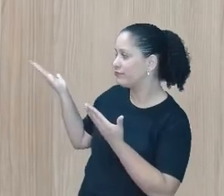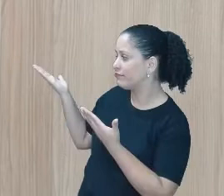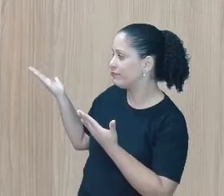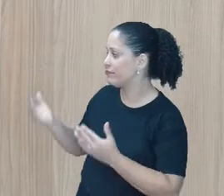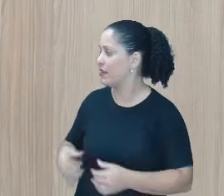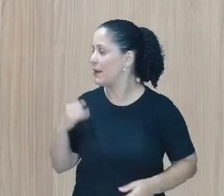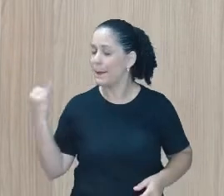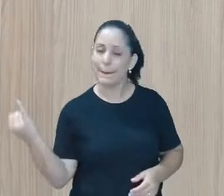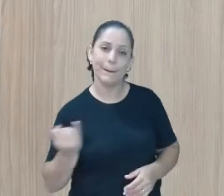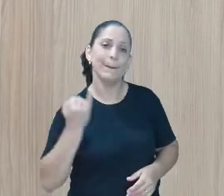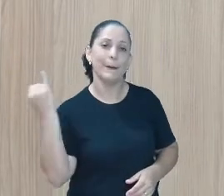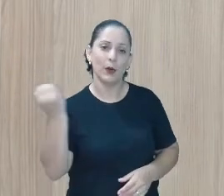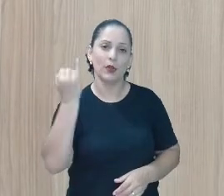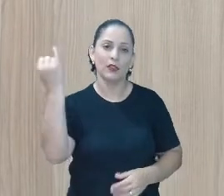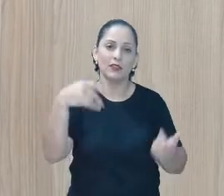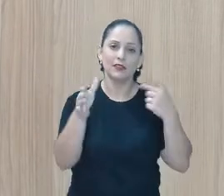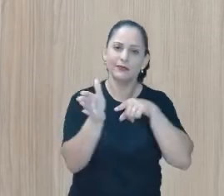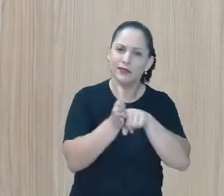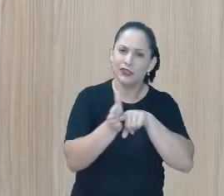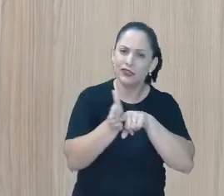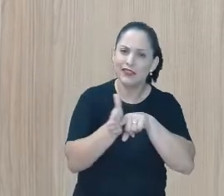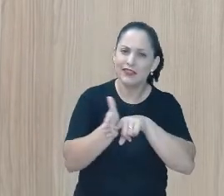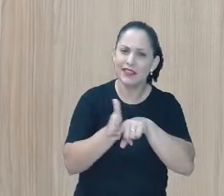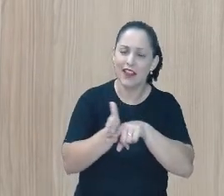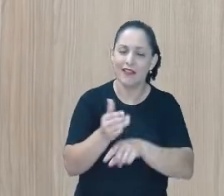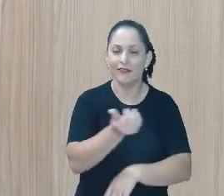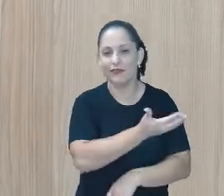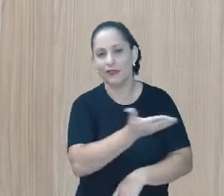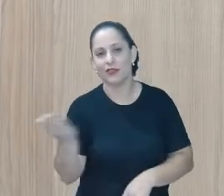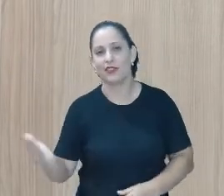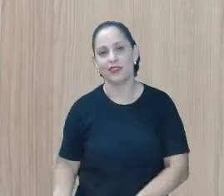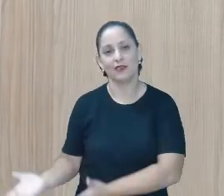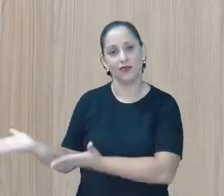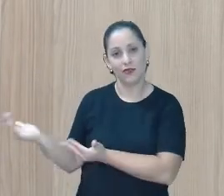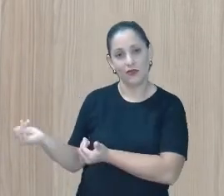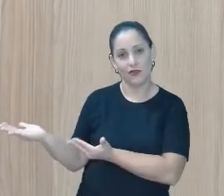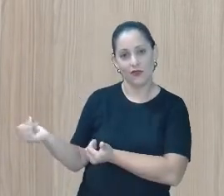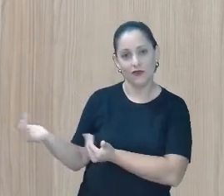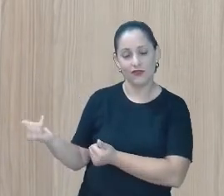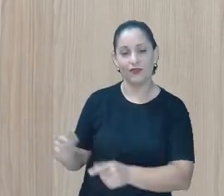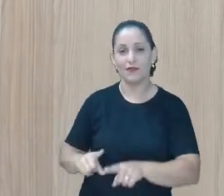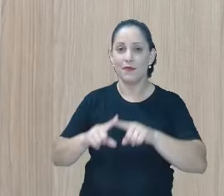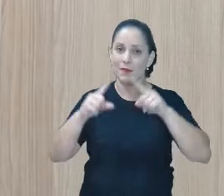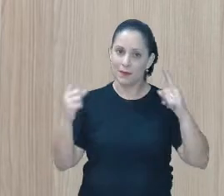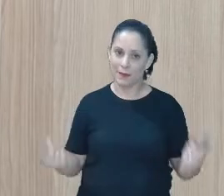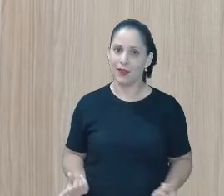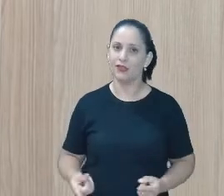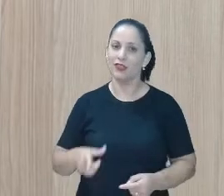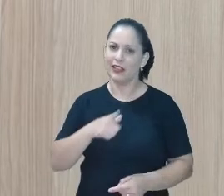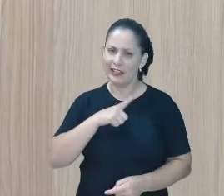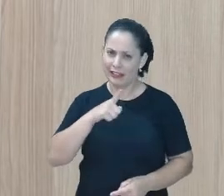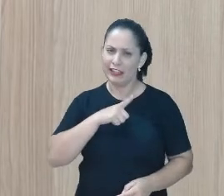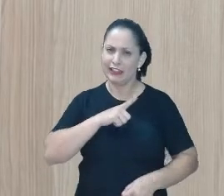né? Não escutar. A gente sabe que vocês são jovens, mas aí tem esse critério, né, de